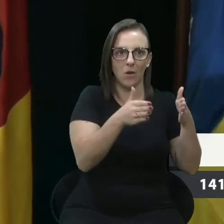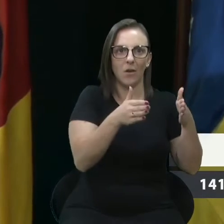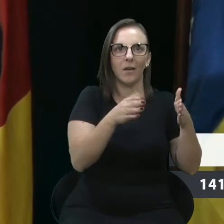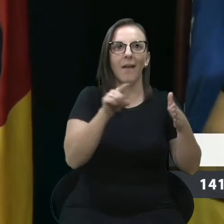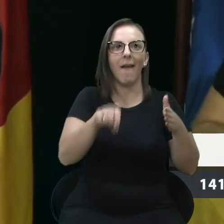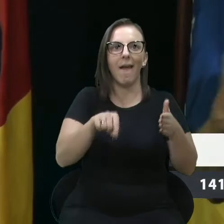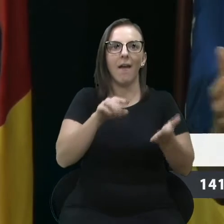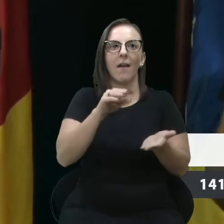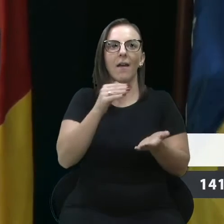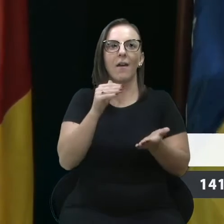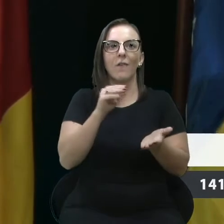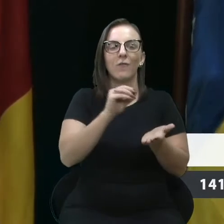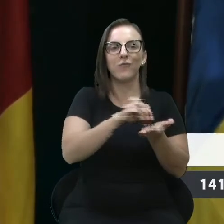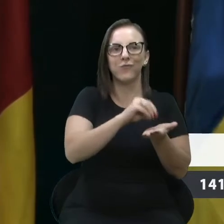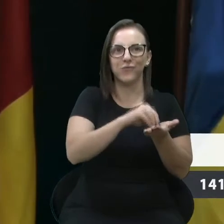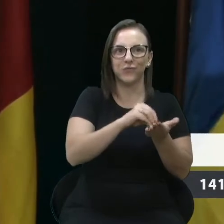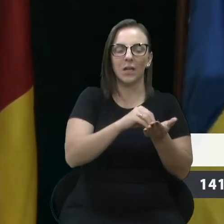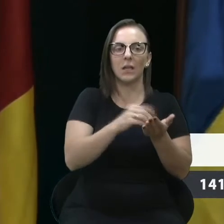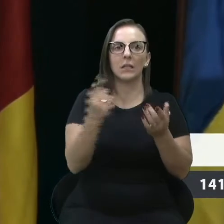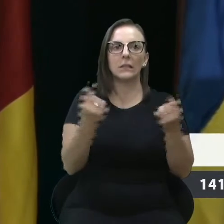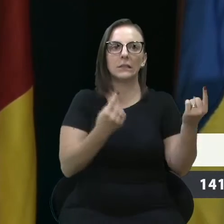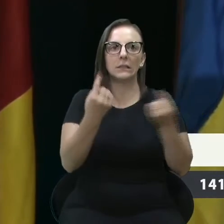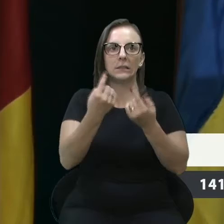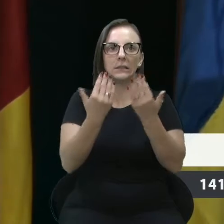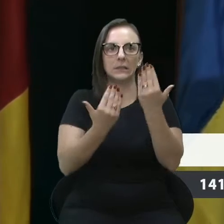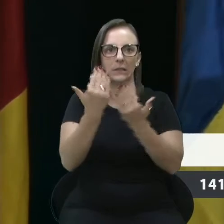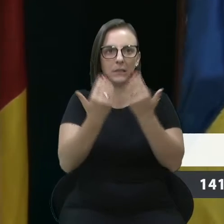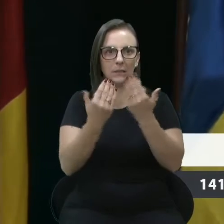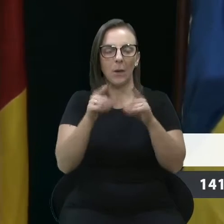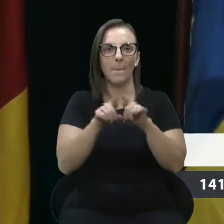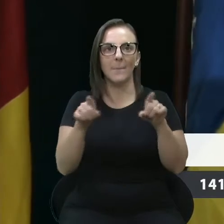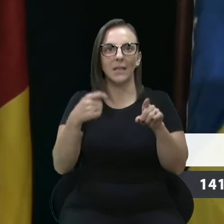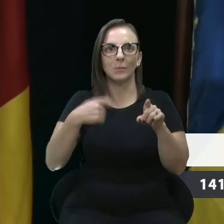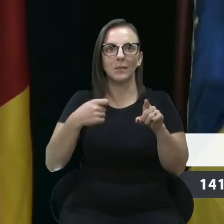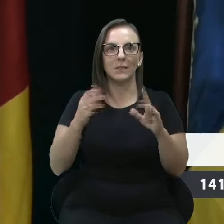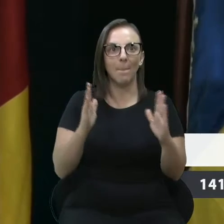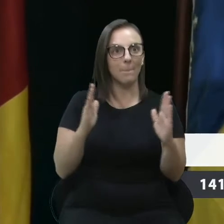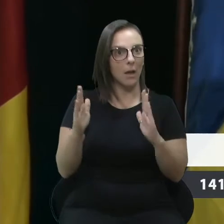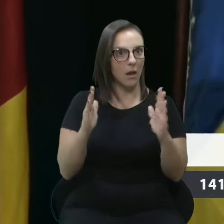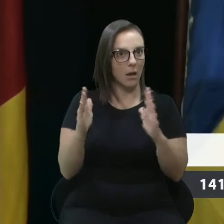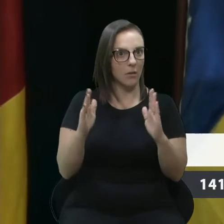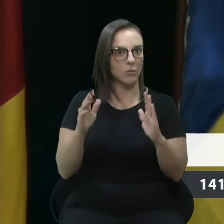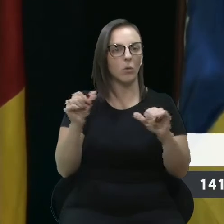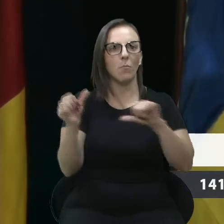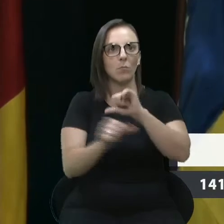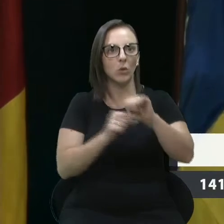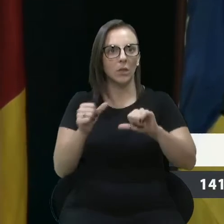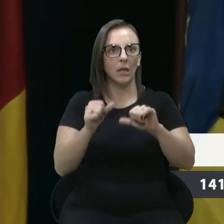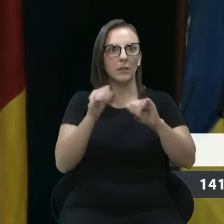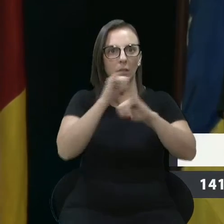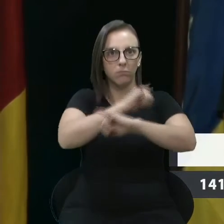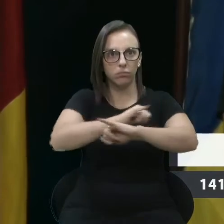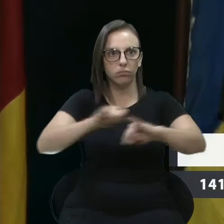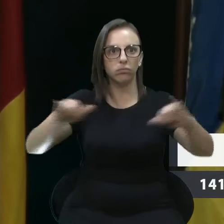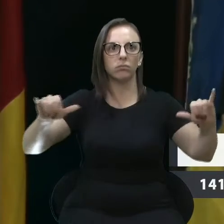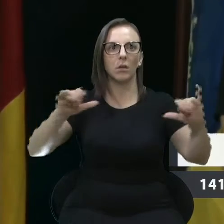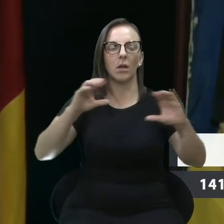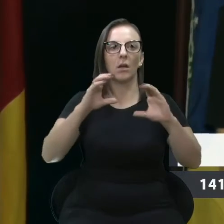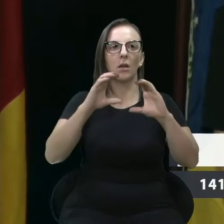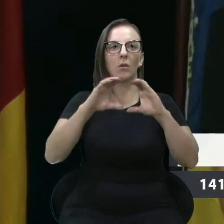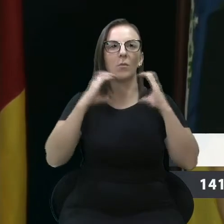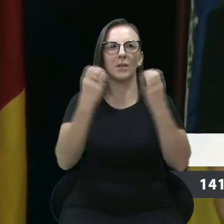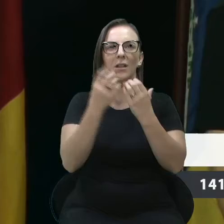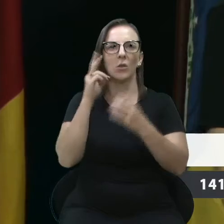Né? Só que a gente teria que ter um prazo e que essas mudanças fossem repassadas para a comunidade. Então eu não sei se o Lucas ontem, não me